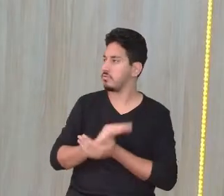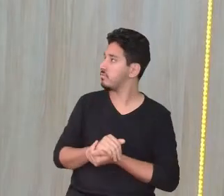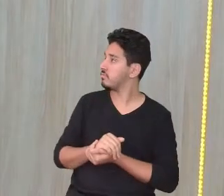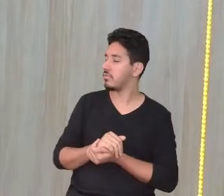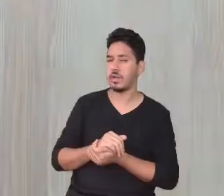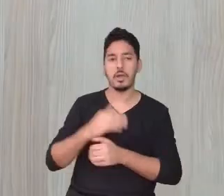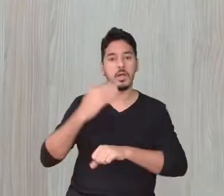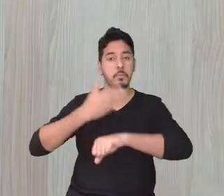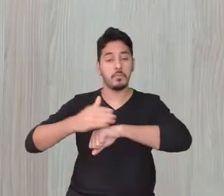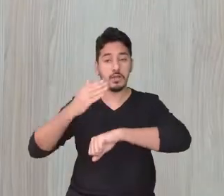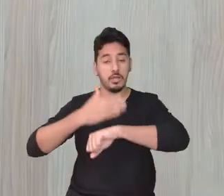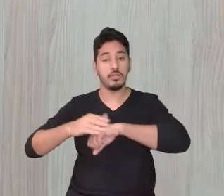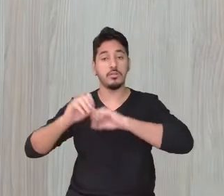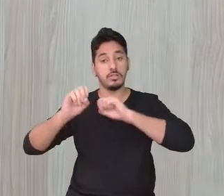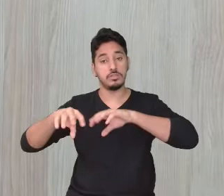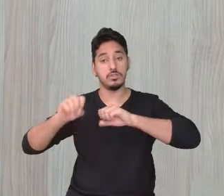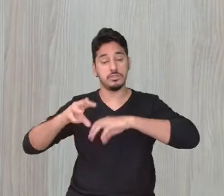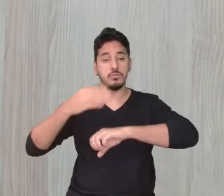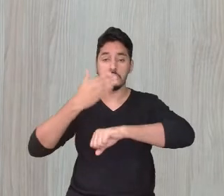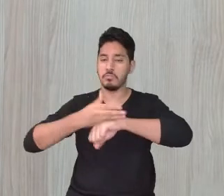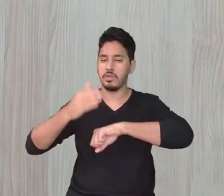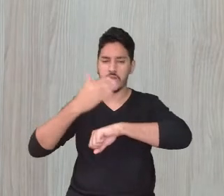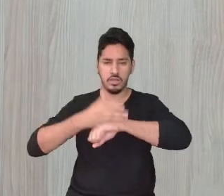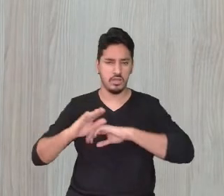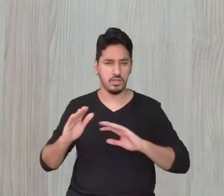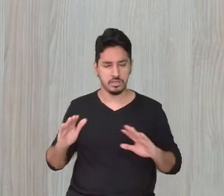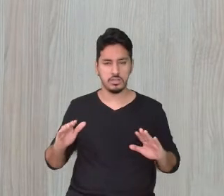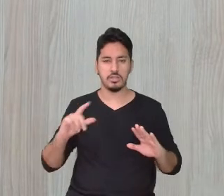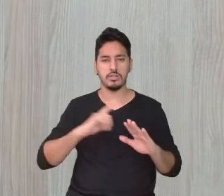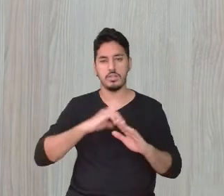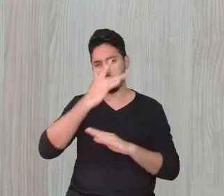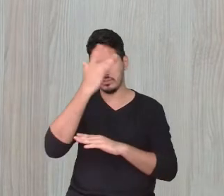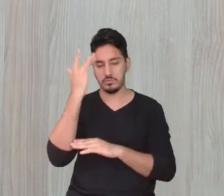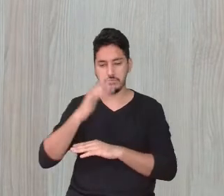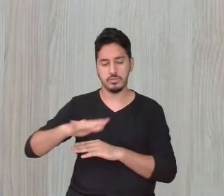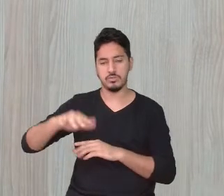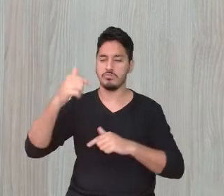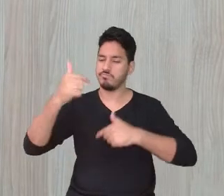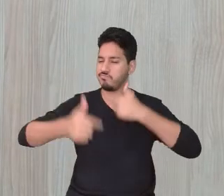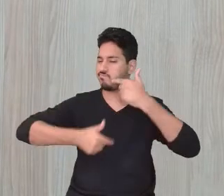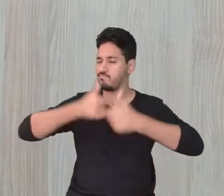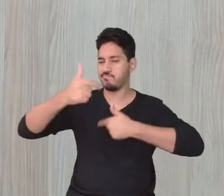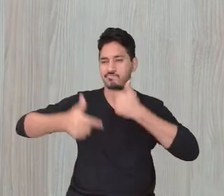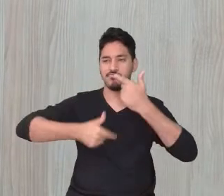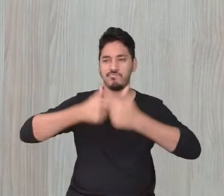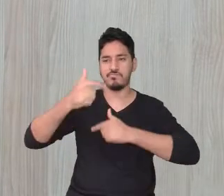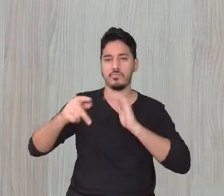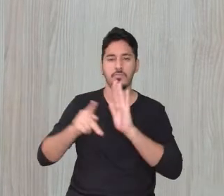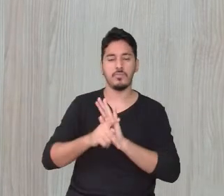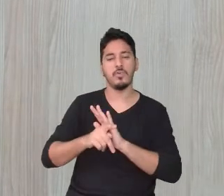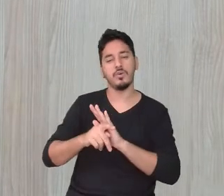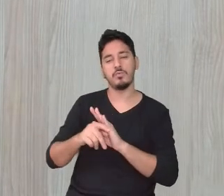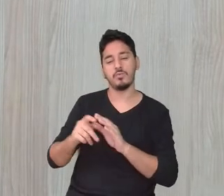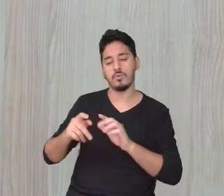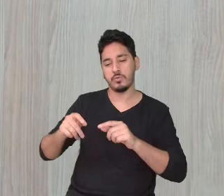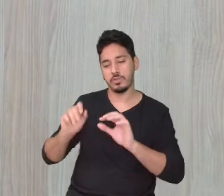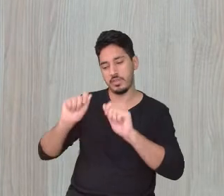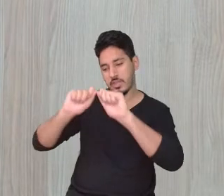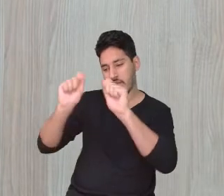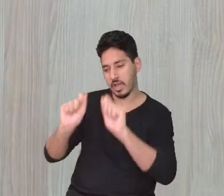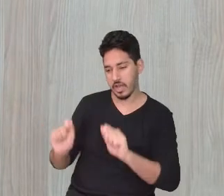na prática, né? É uma educação bem prática. As pessoas lá trabalham muito. Em geral, são agricultores e artesãos,